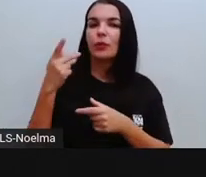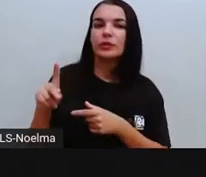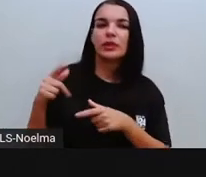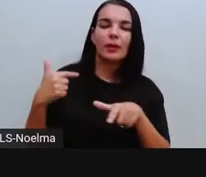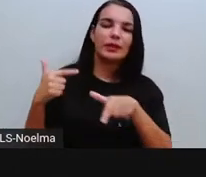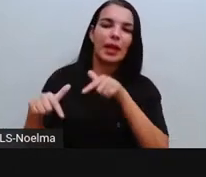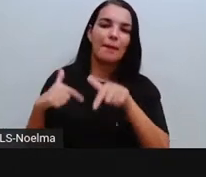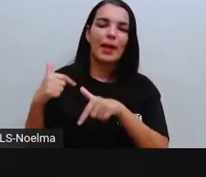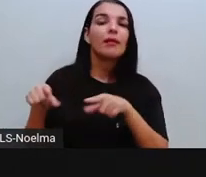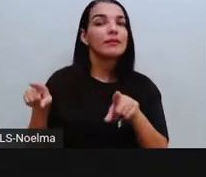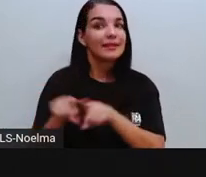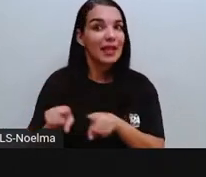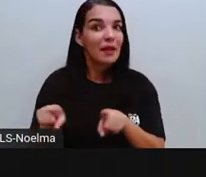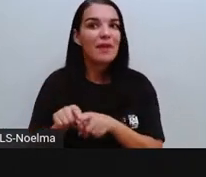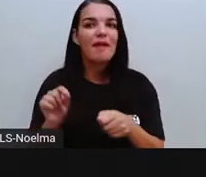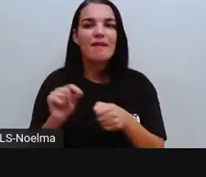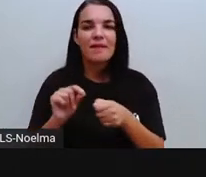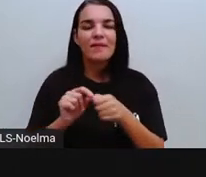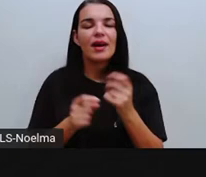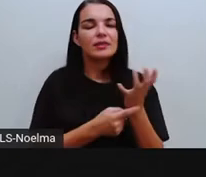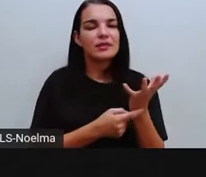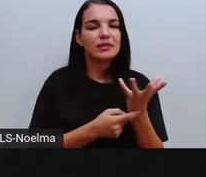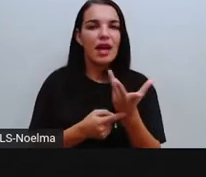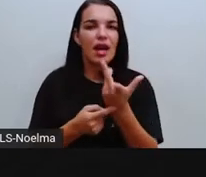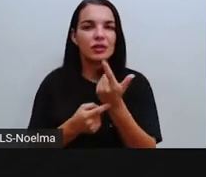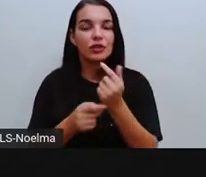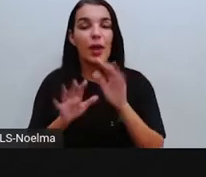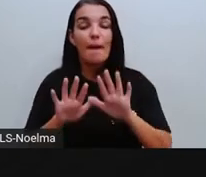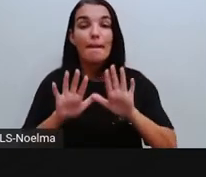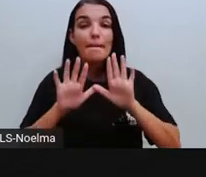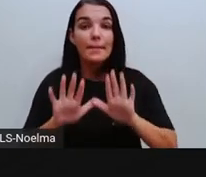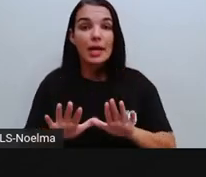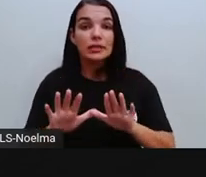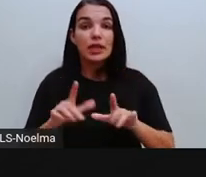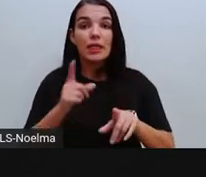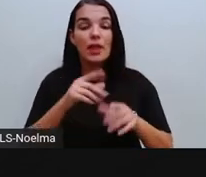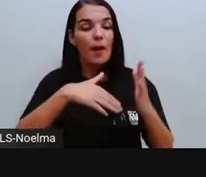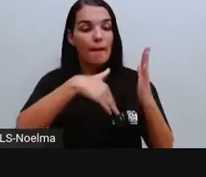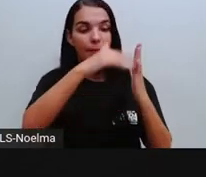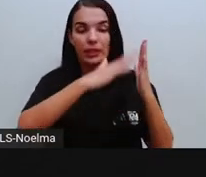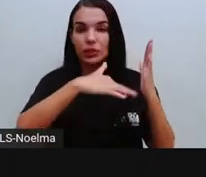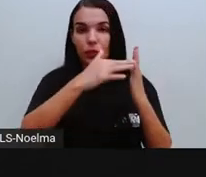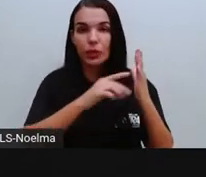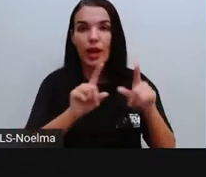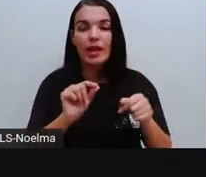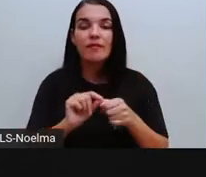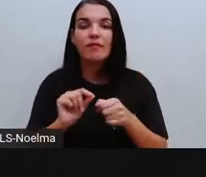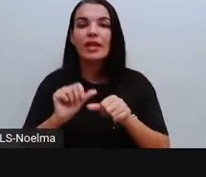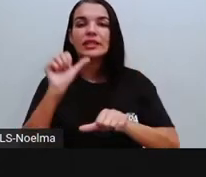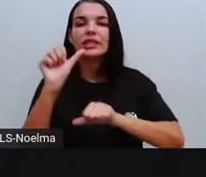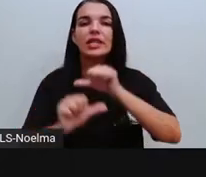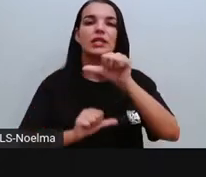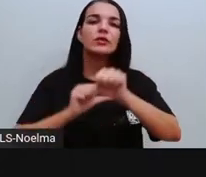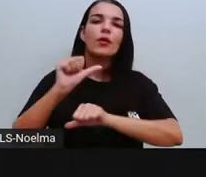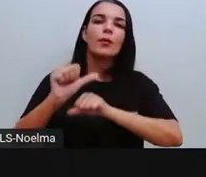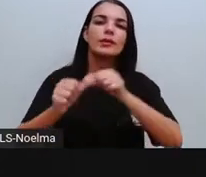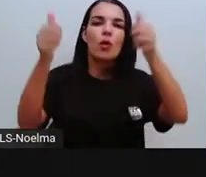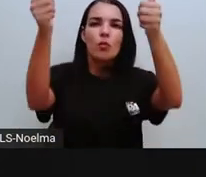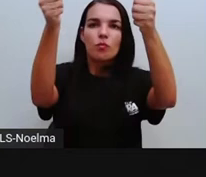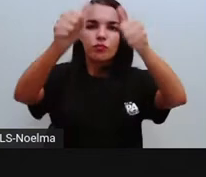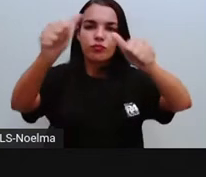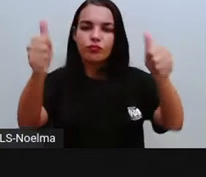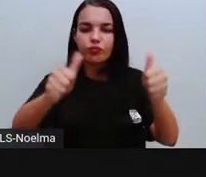trabalho. Ele também faz isso, né? Só que ao invés de ser a pintura, ele faz